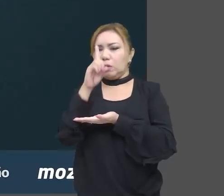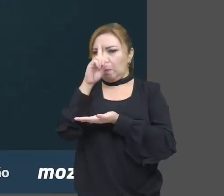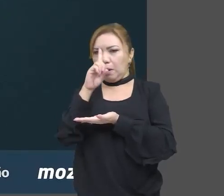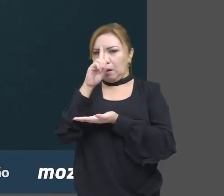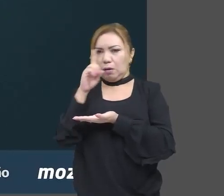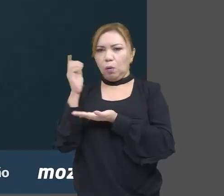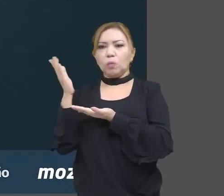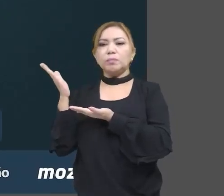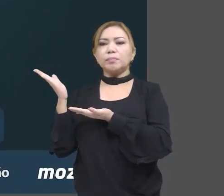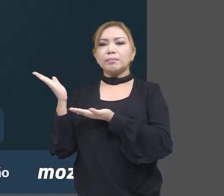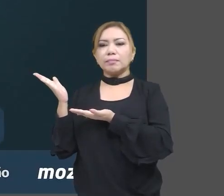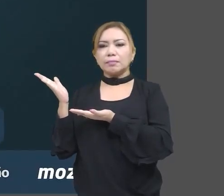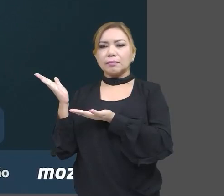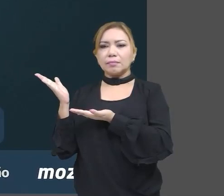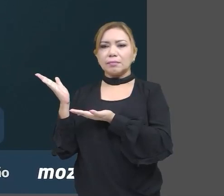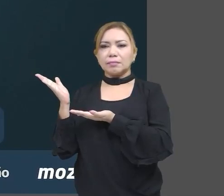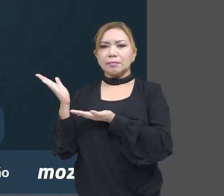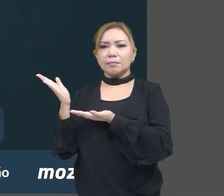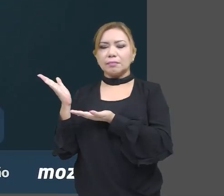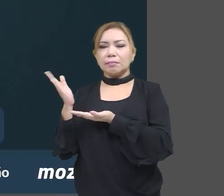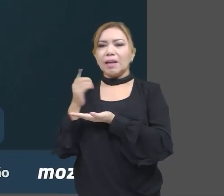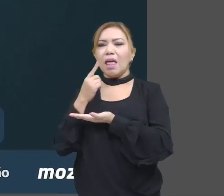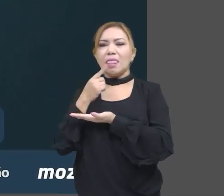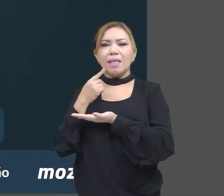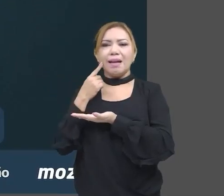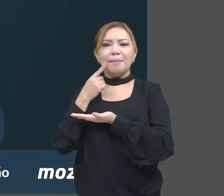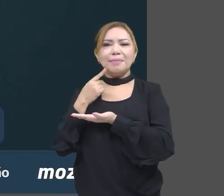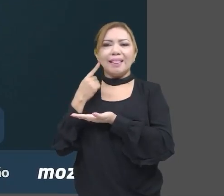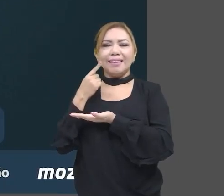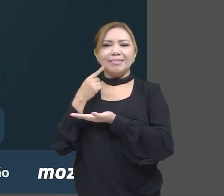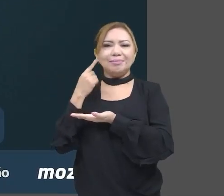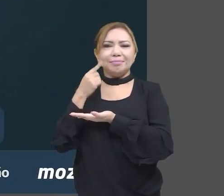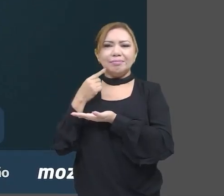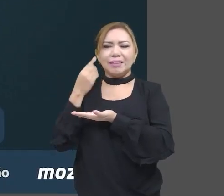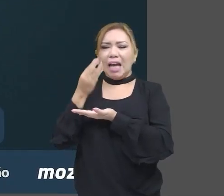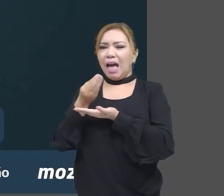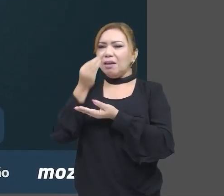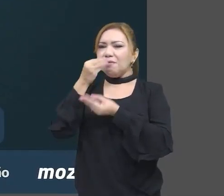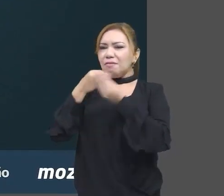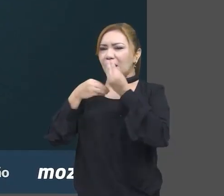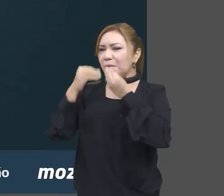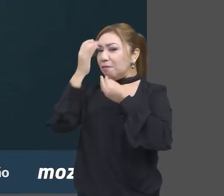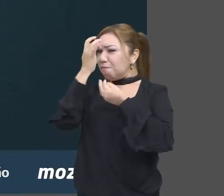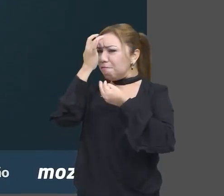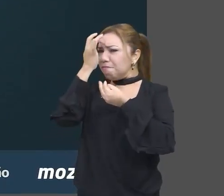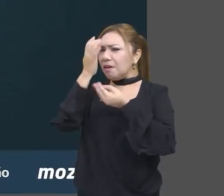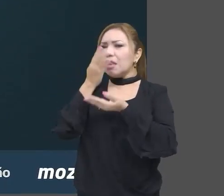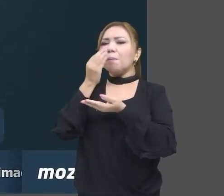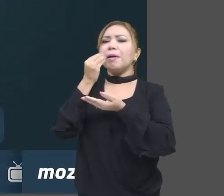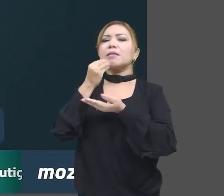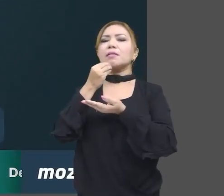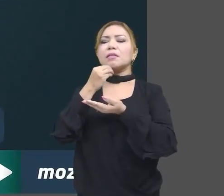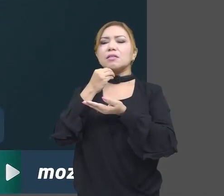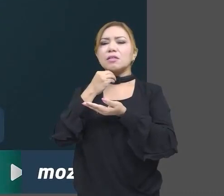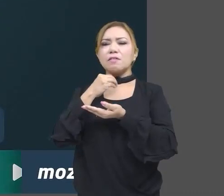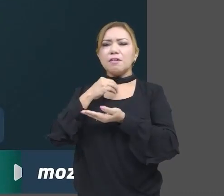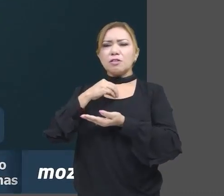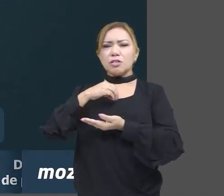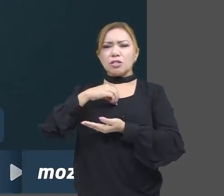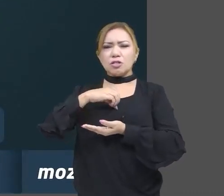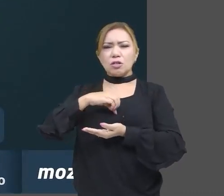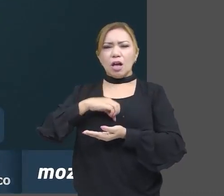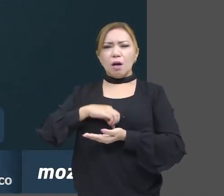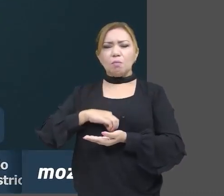também ajuda para fazer com que esse bolo entre com mais facilidade, né? Para que ele chegue até o estômago.